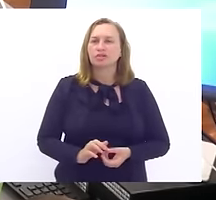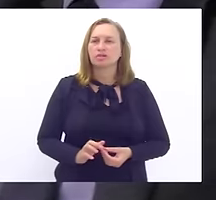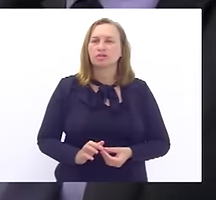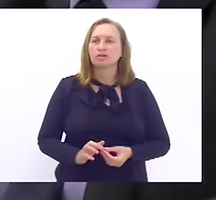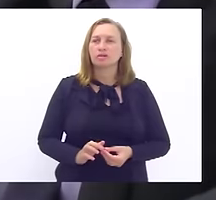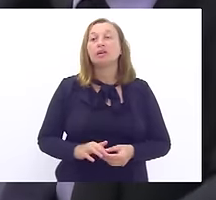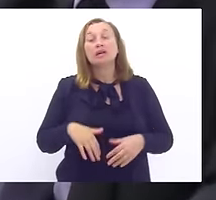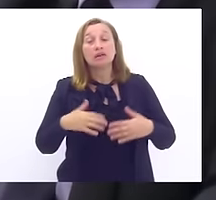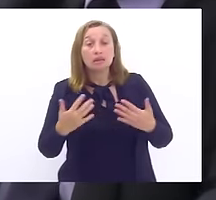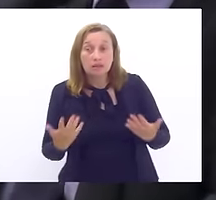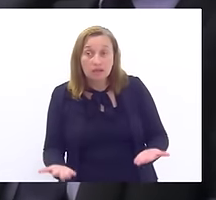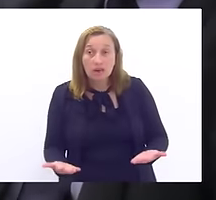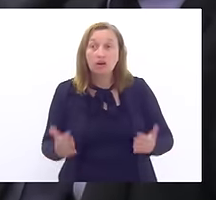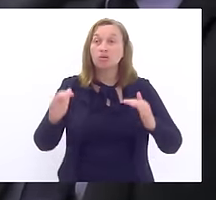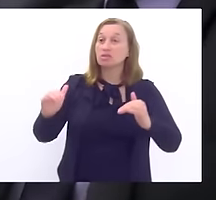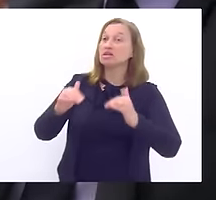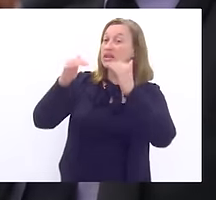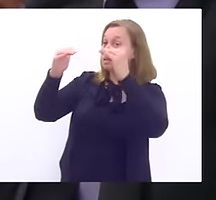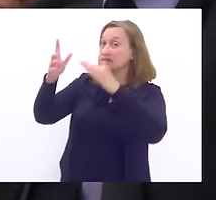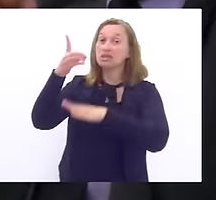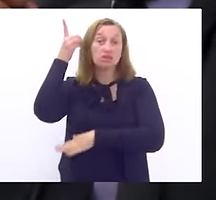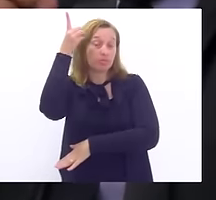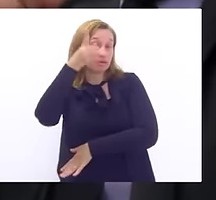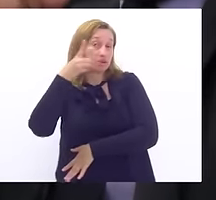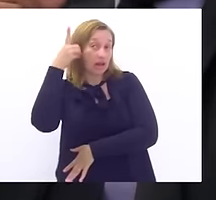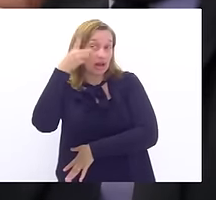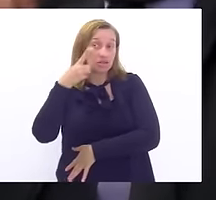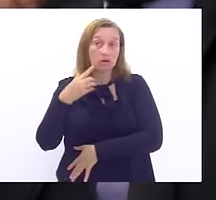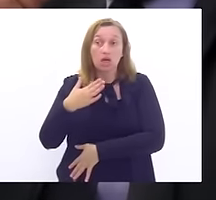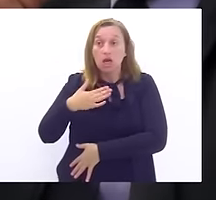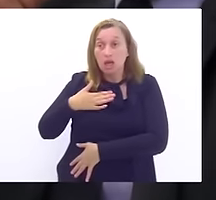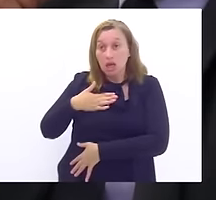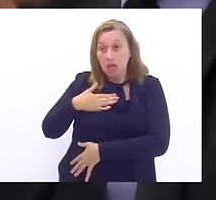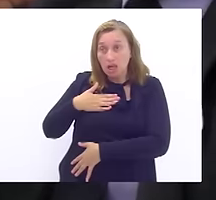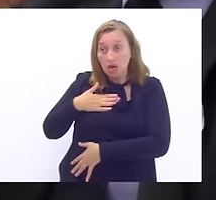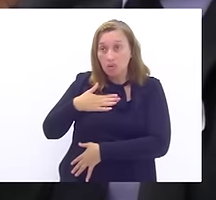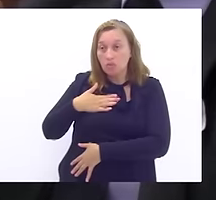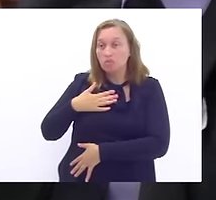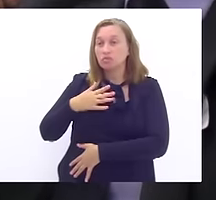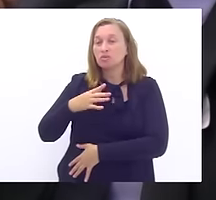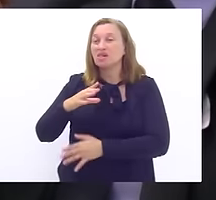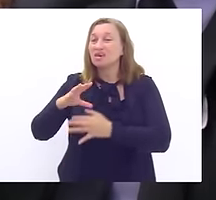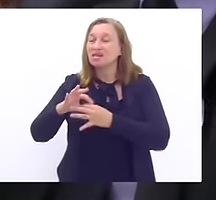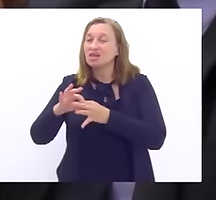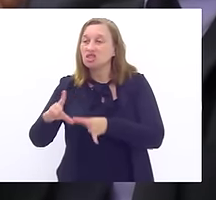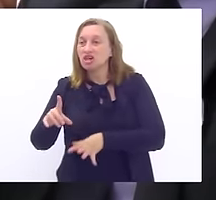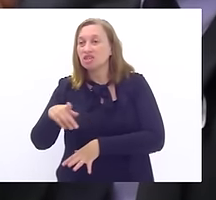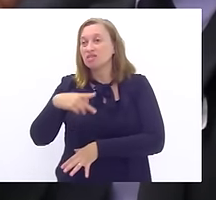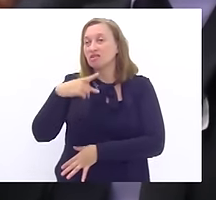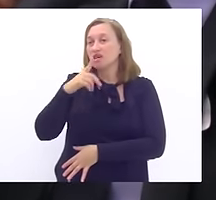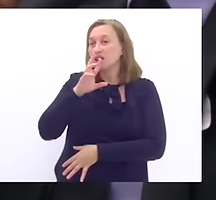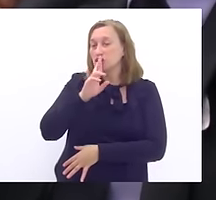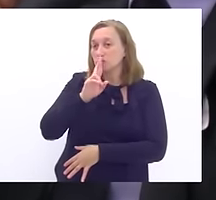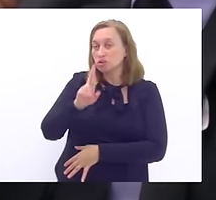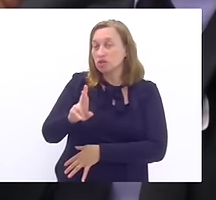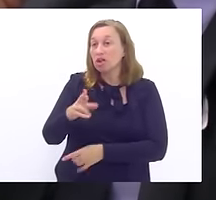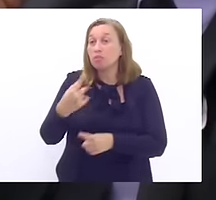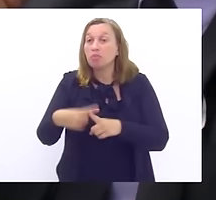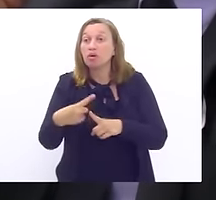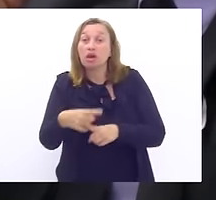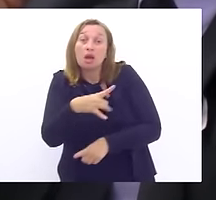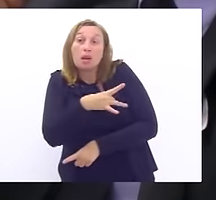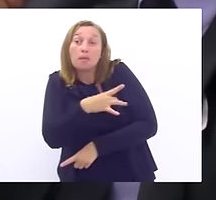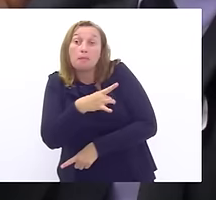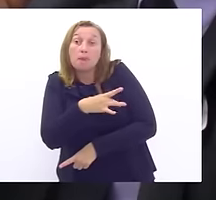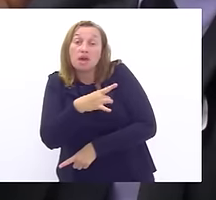então é excelentíssimo Deputado eu eu só me recusei a responder as perguntas por ter medo de